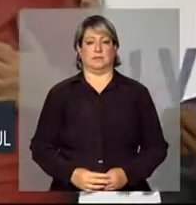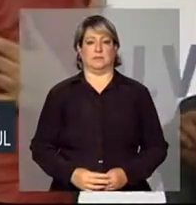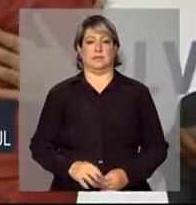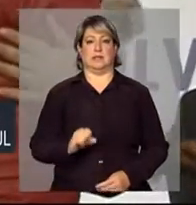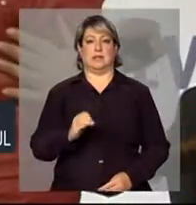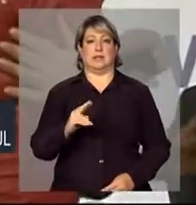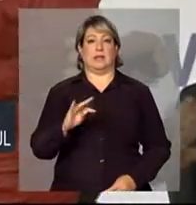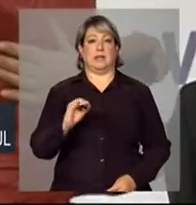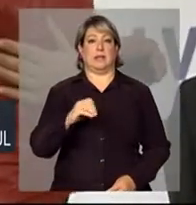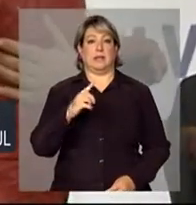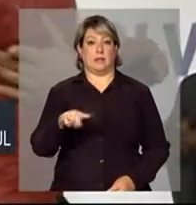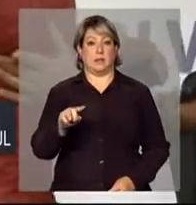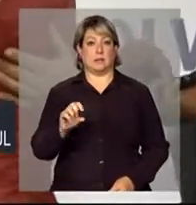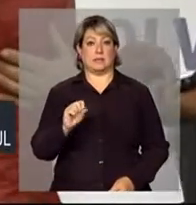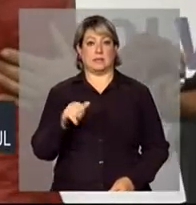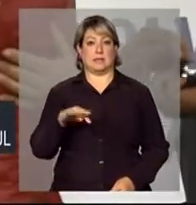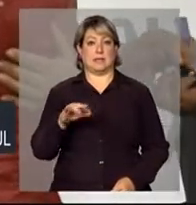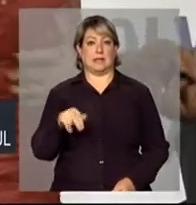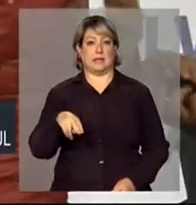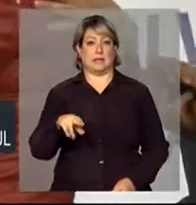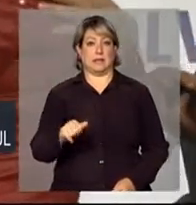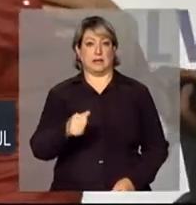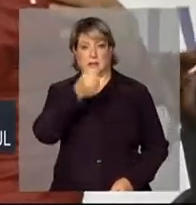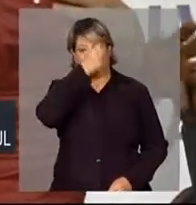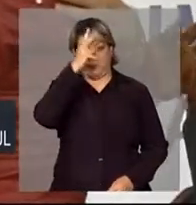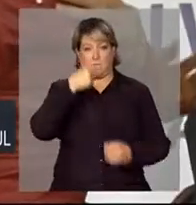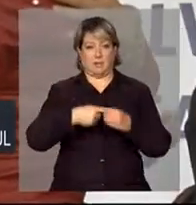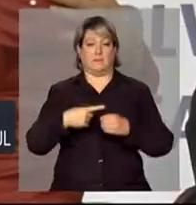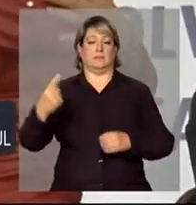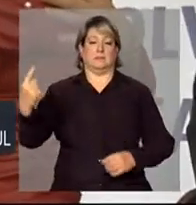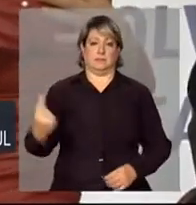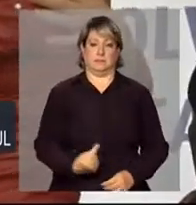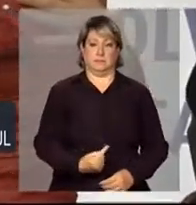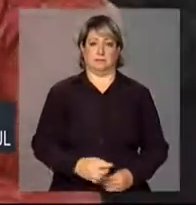Sertão Santana, prefeito Sérgio Teifk.